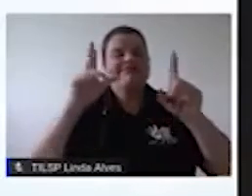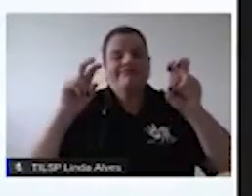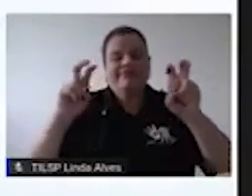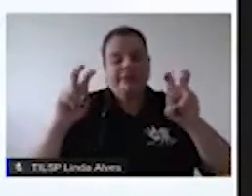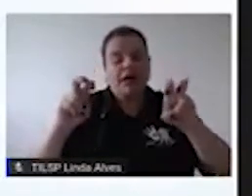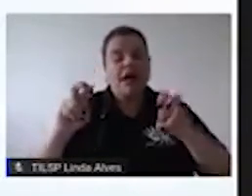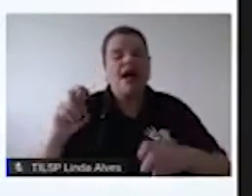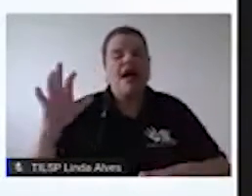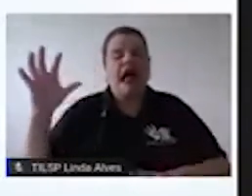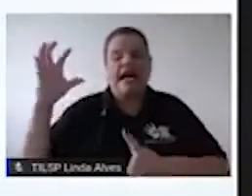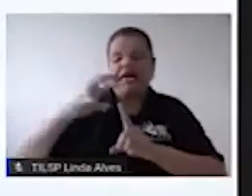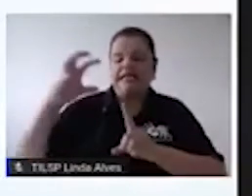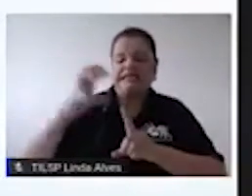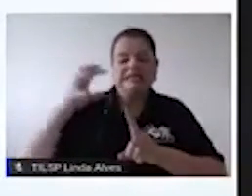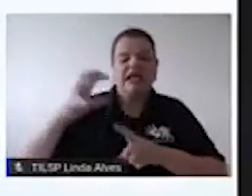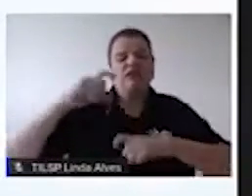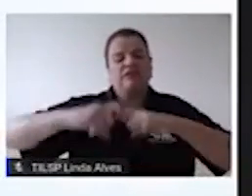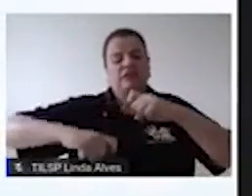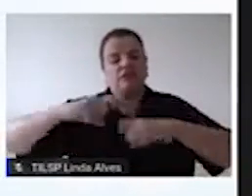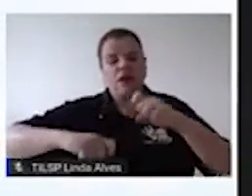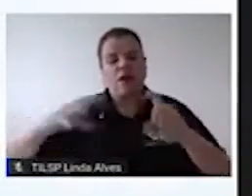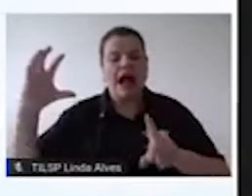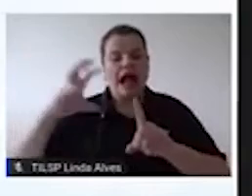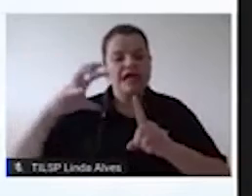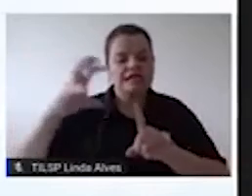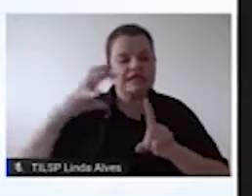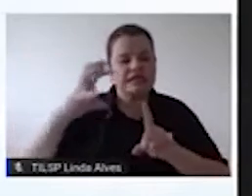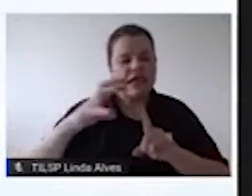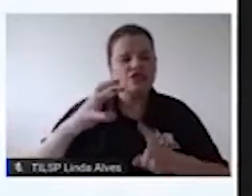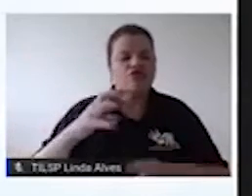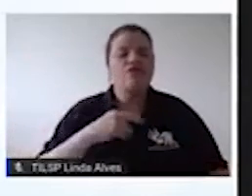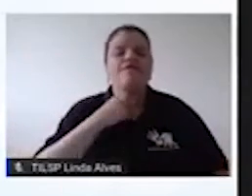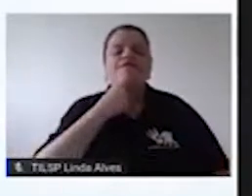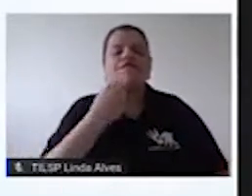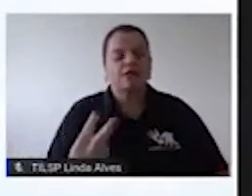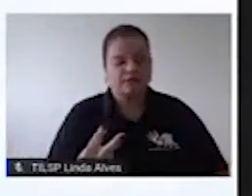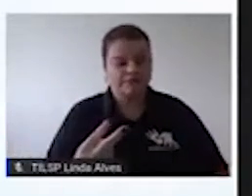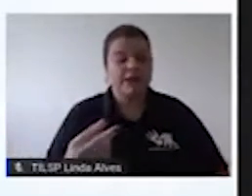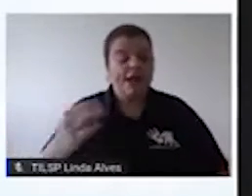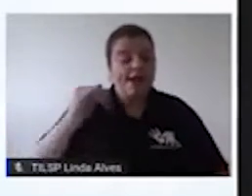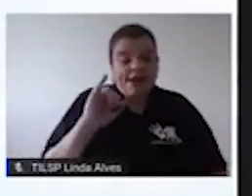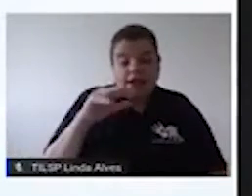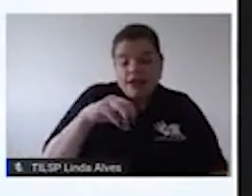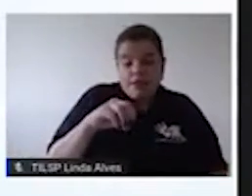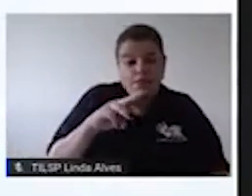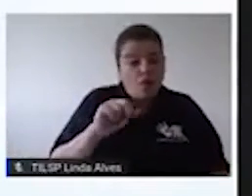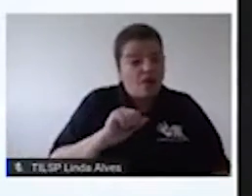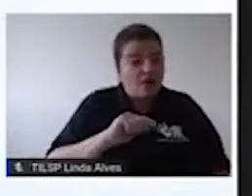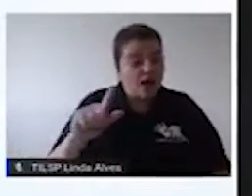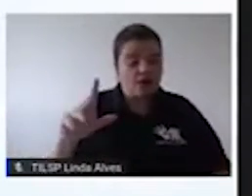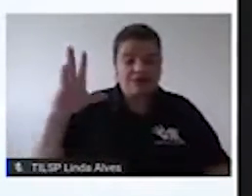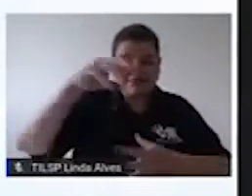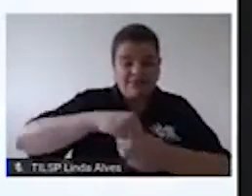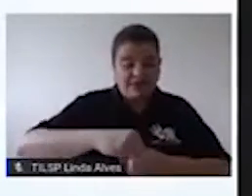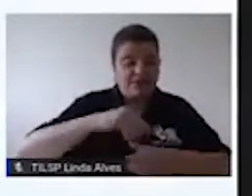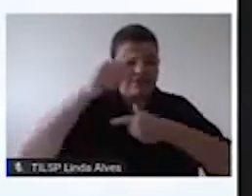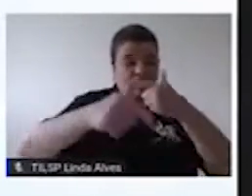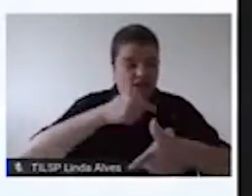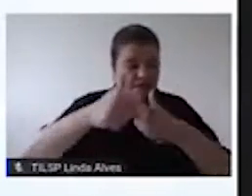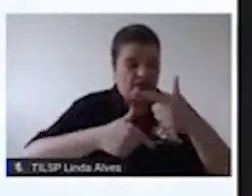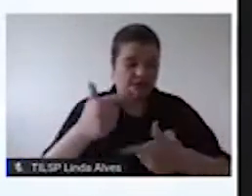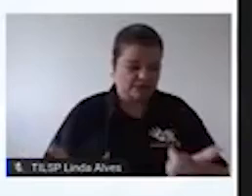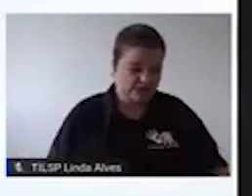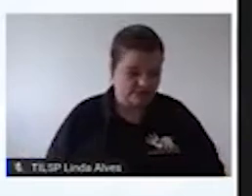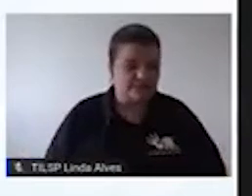local de trabalho, assédio sexual, né, e moral no local de trabalho. Essa convenção, ela